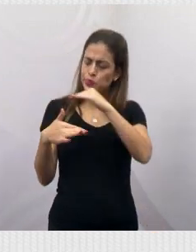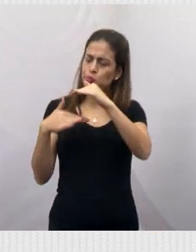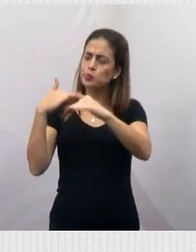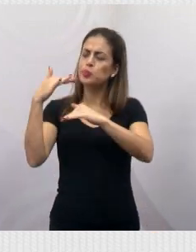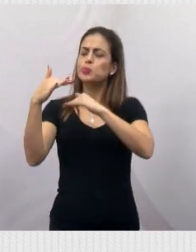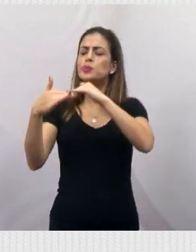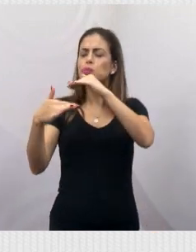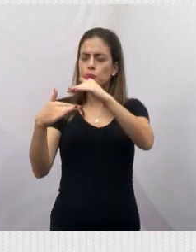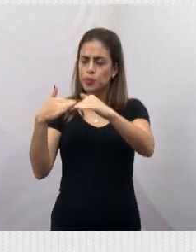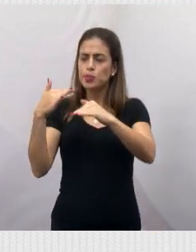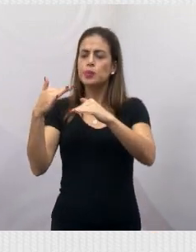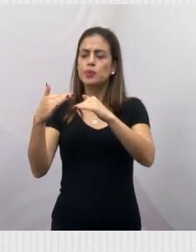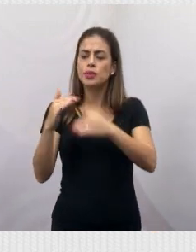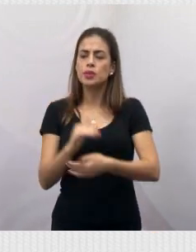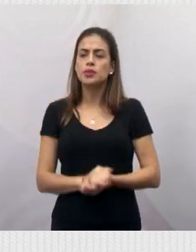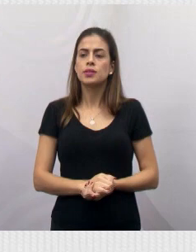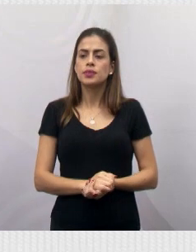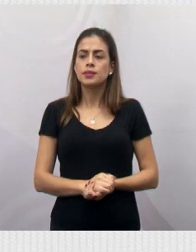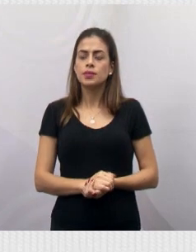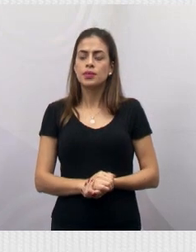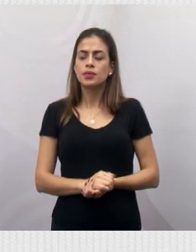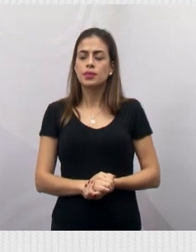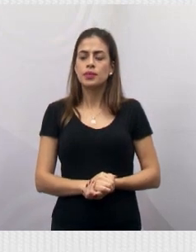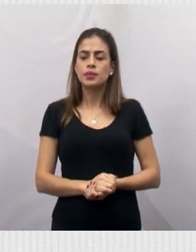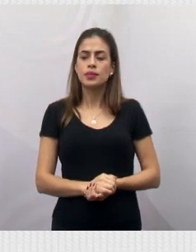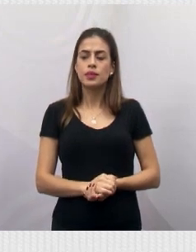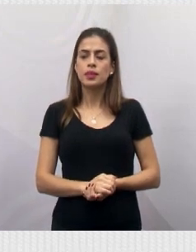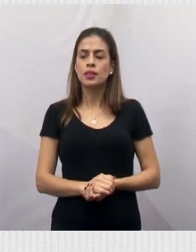esse processo. Inclusive,